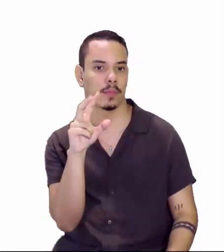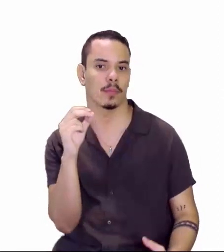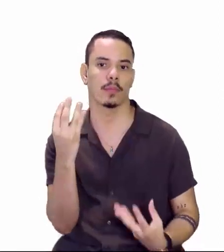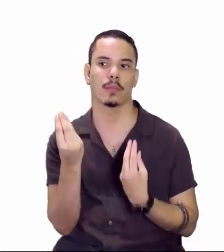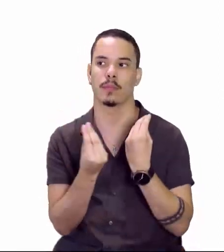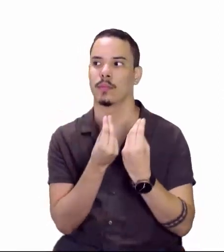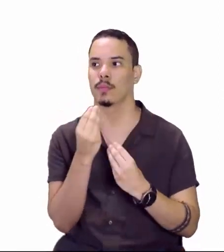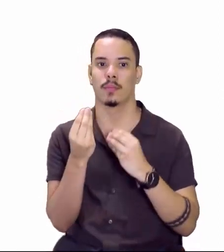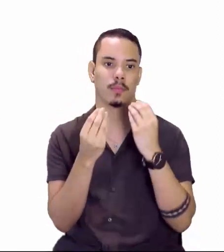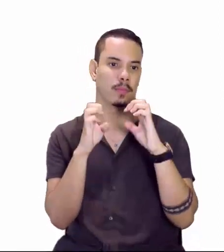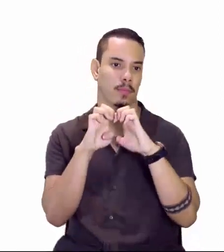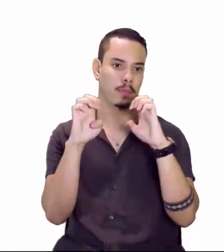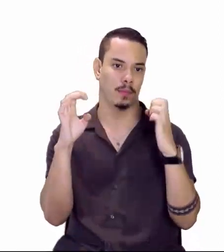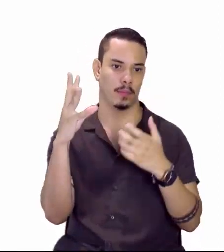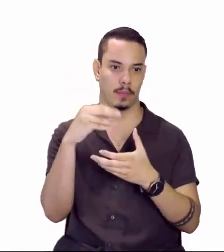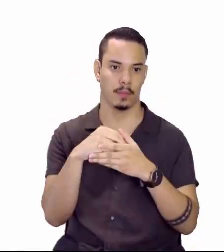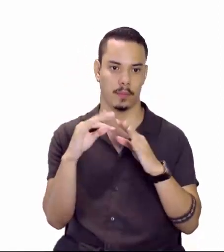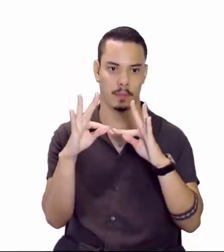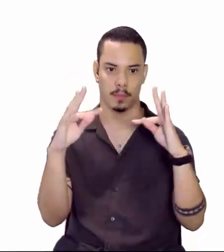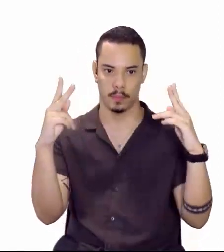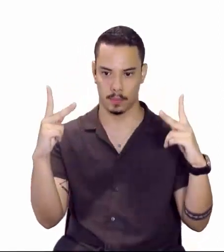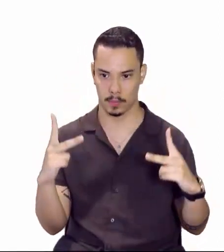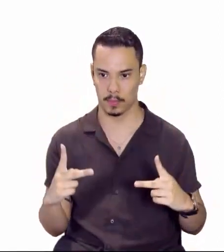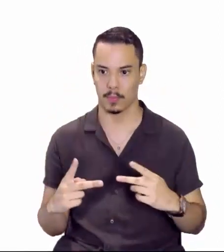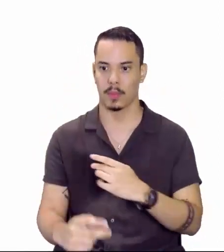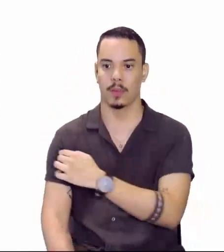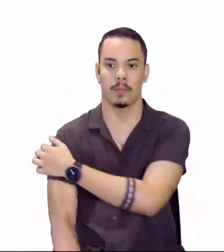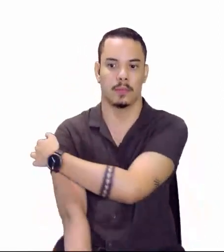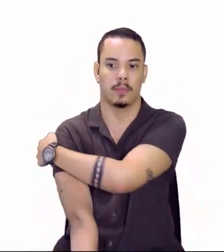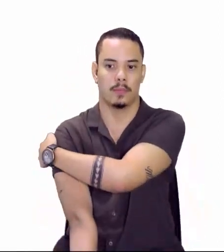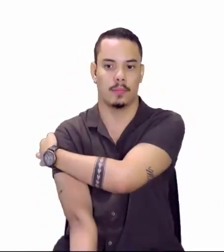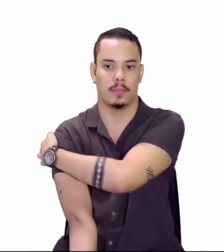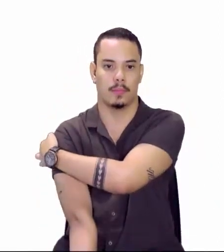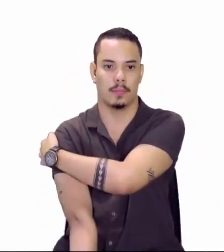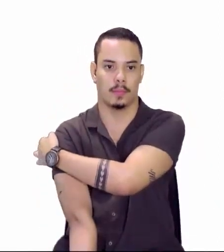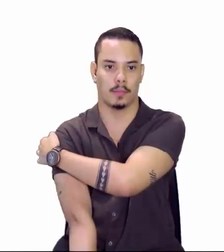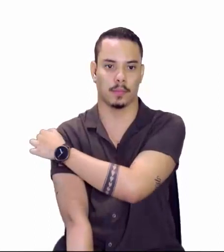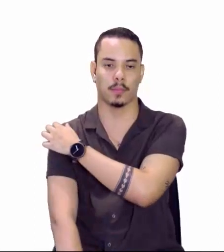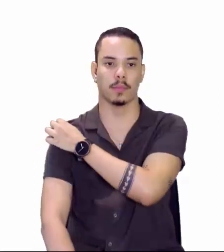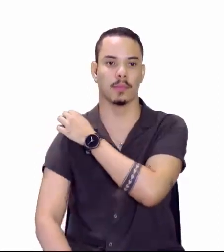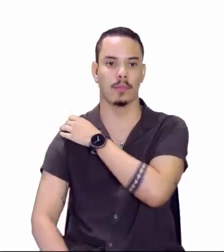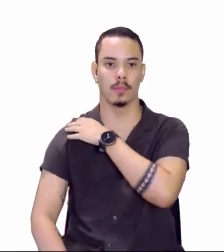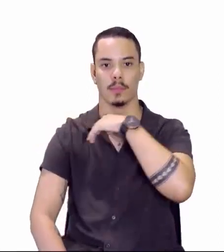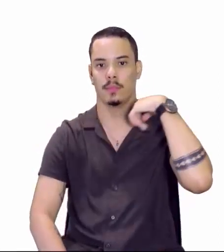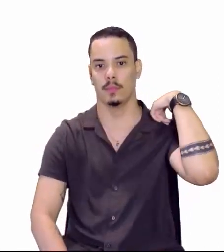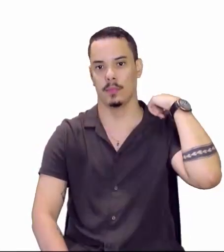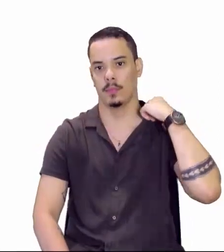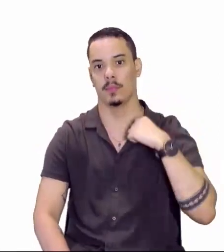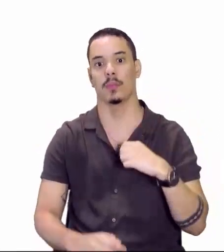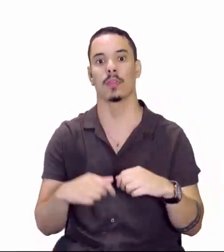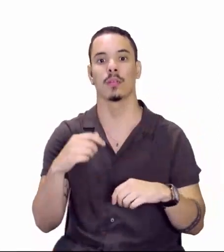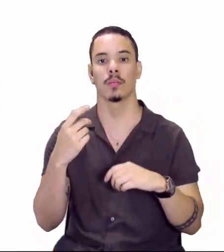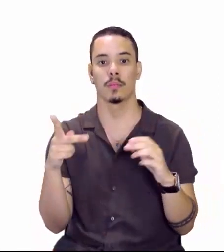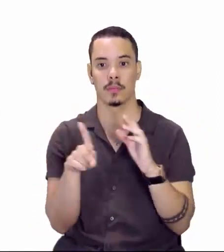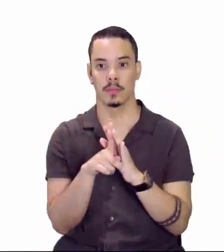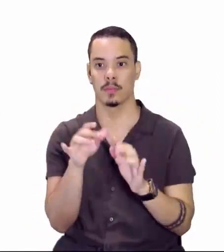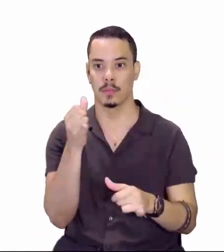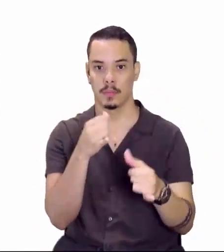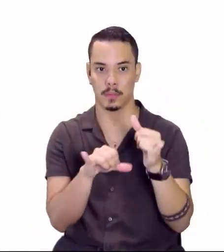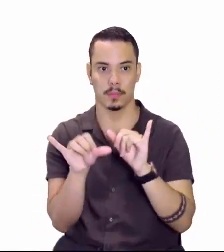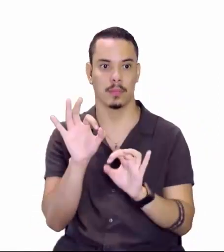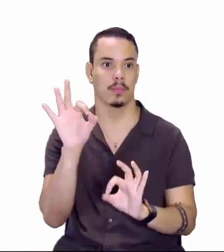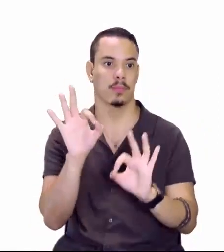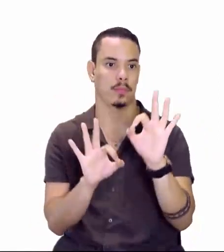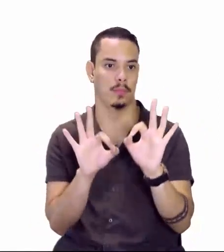estrutura da tabela periódica é que os elementos químicos estão